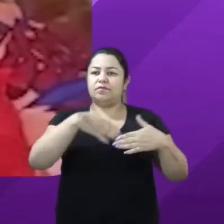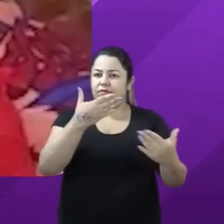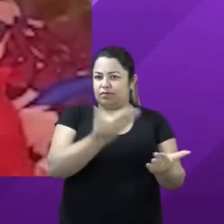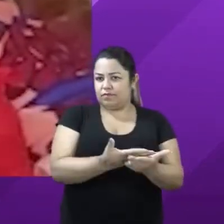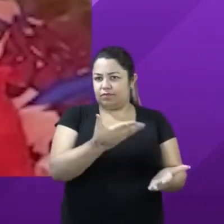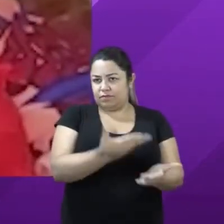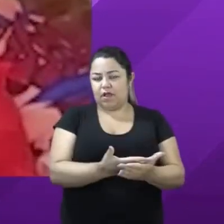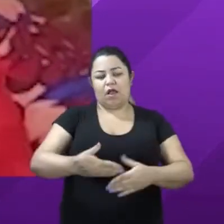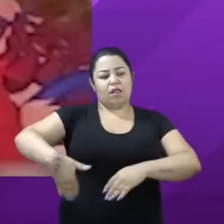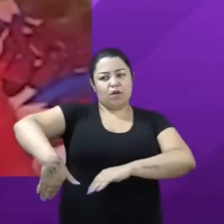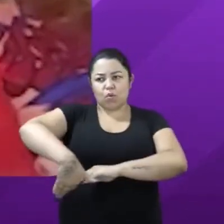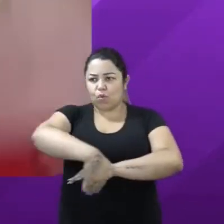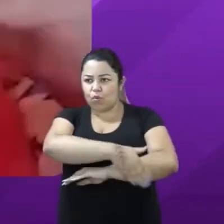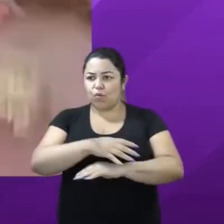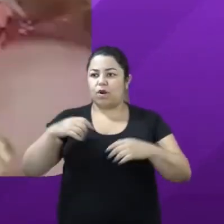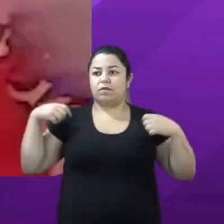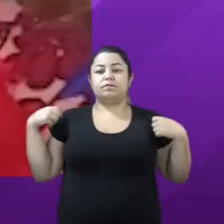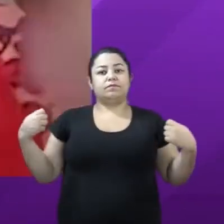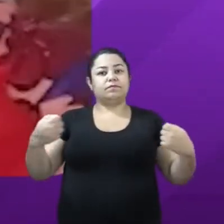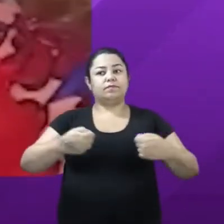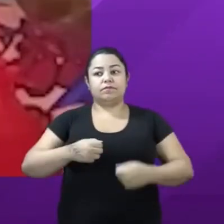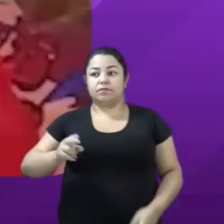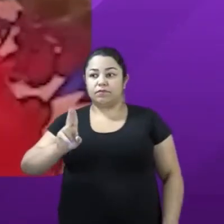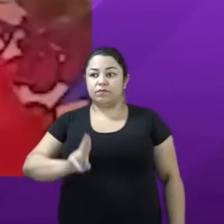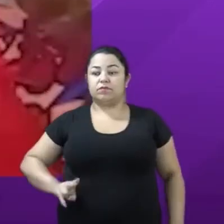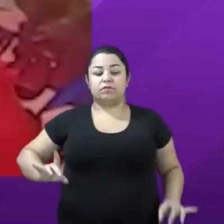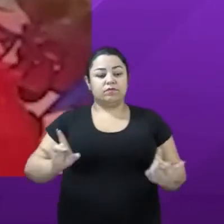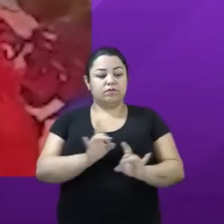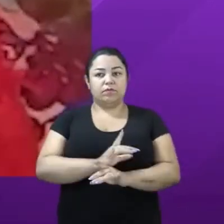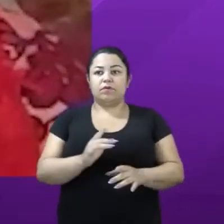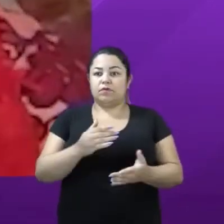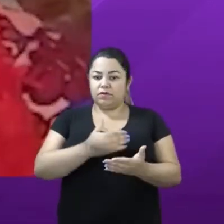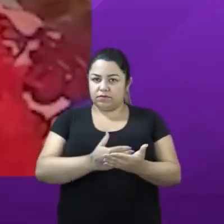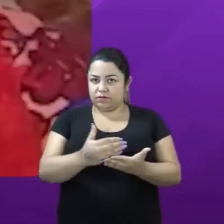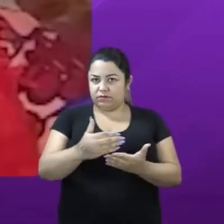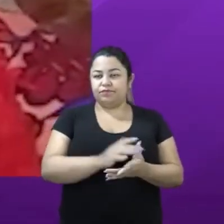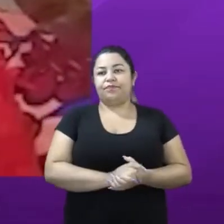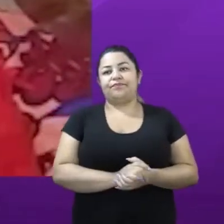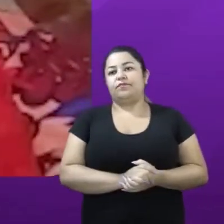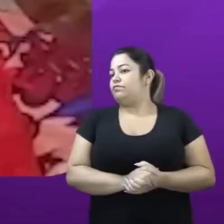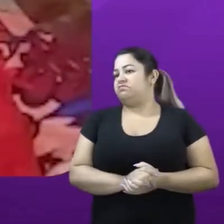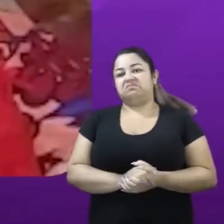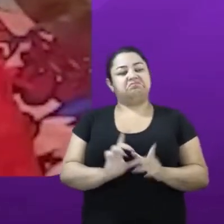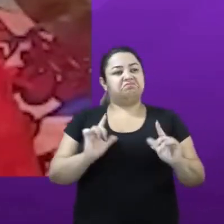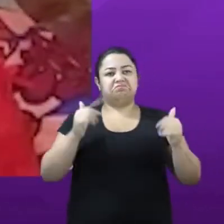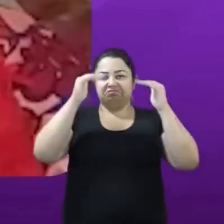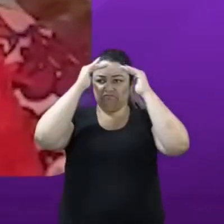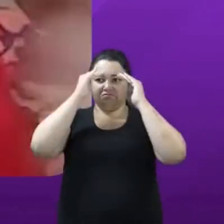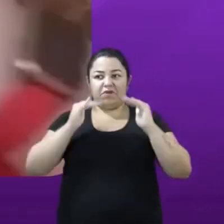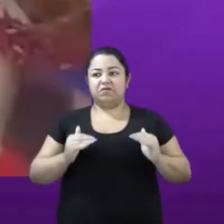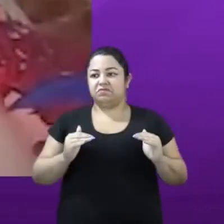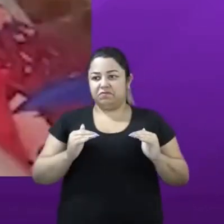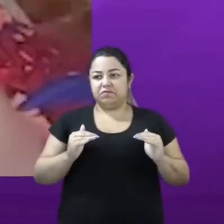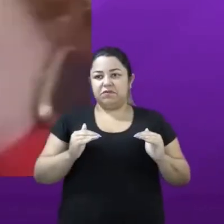de ir na rua, com as vestimentas, né, que usam após a sua iniciação, e que não são respeitadas,